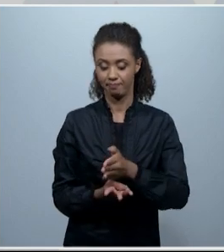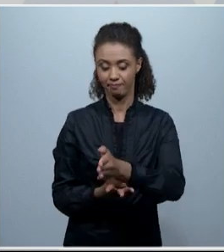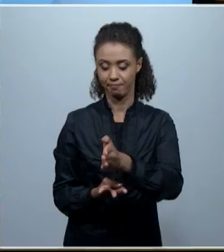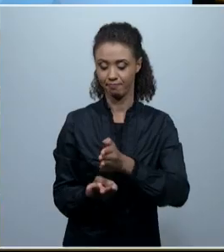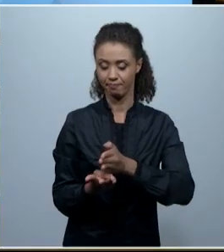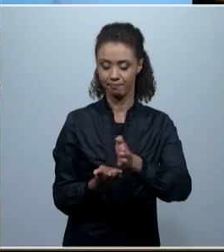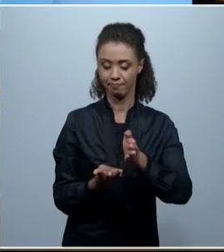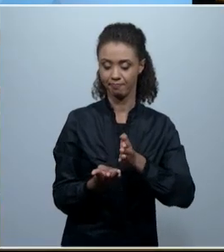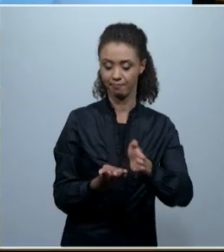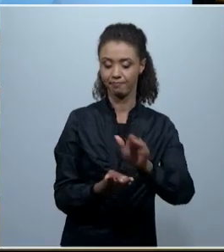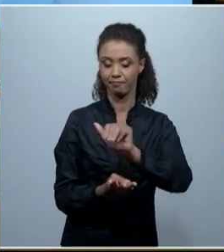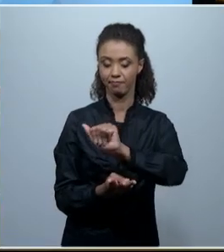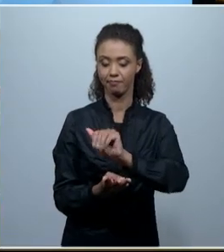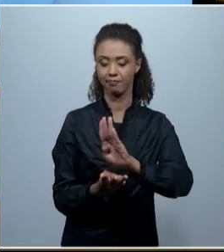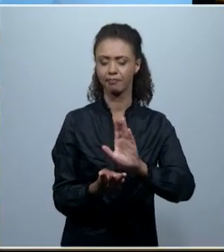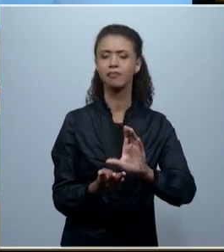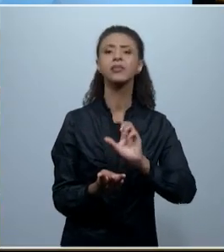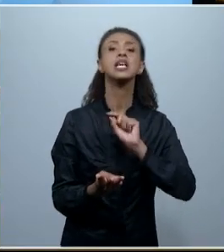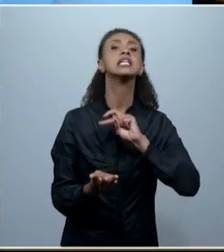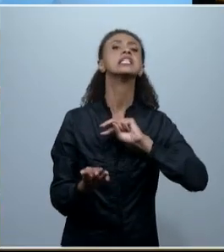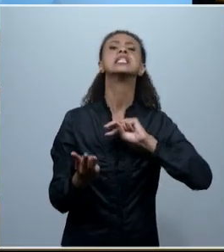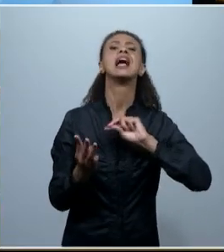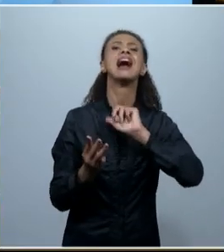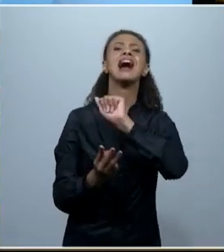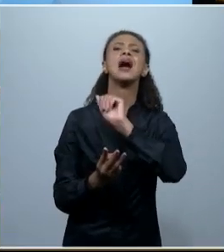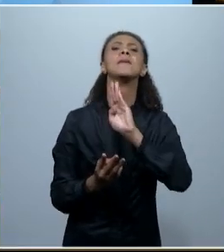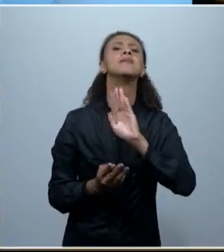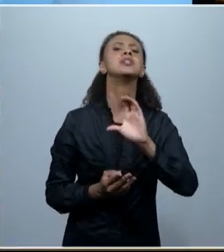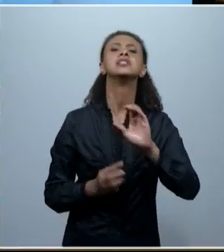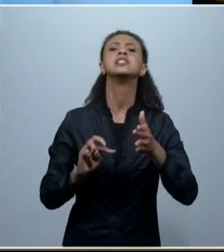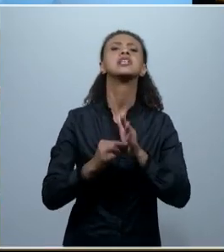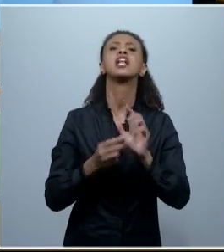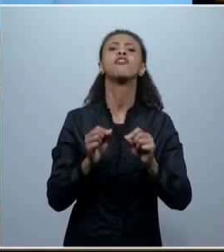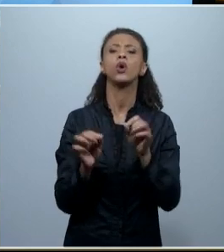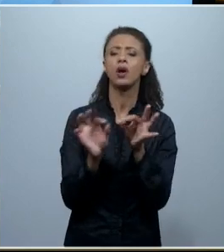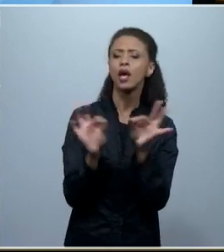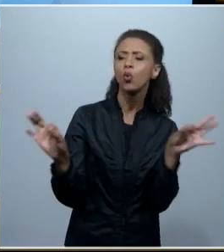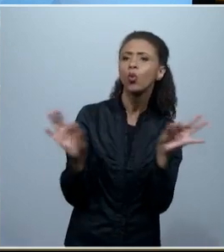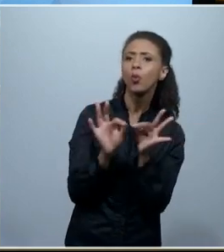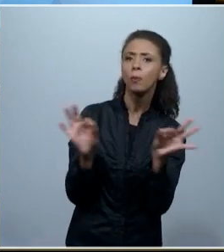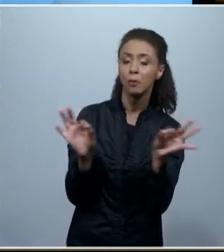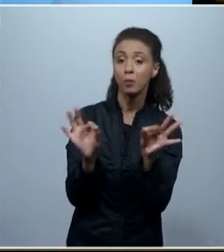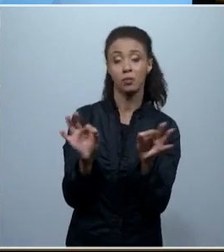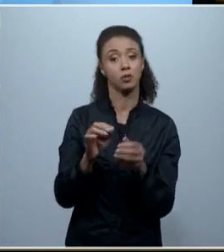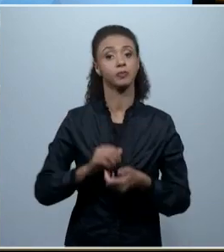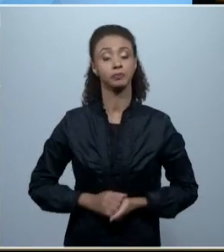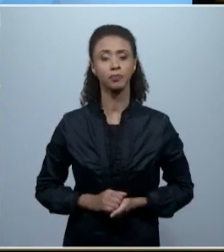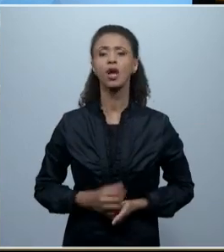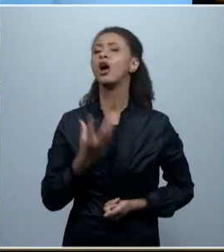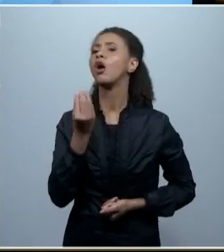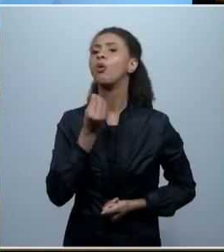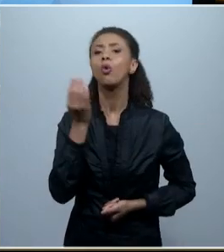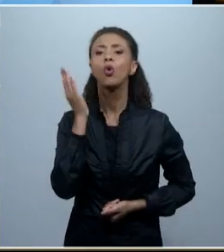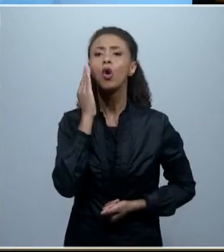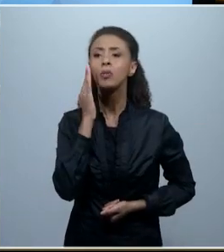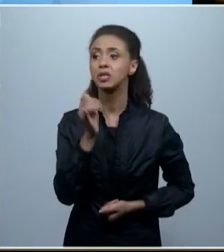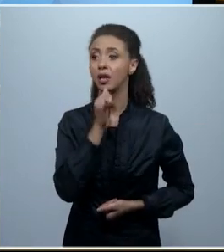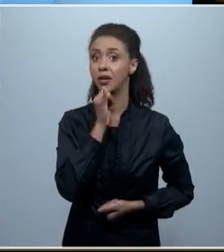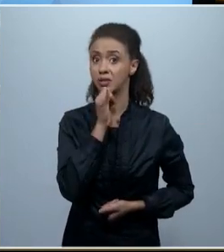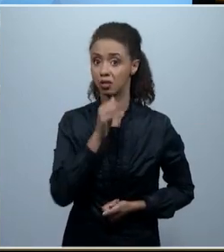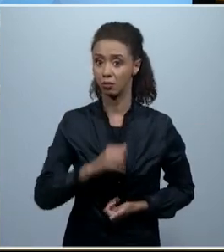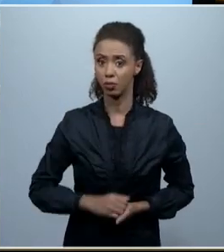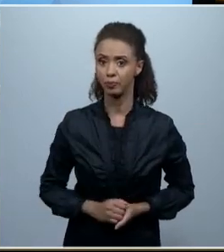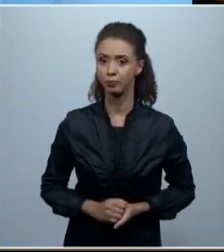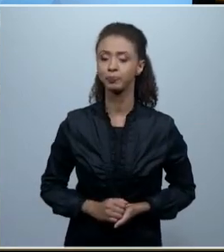cumprimentos destes segmentos como que eu sei se existe um triângulo cujos lados têm estes comprimentos porque imagina olha